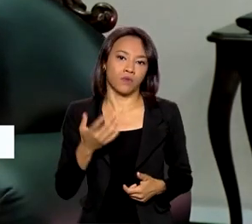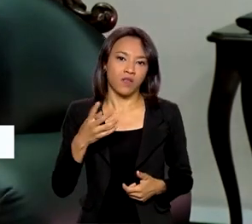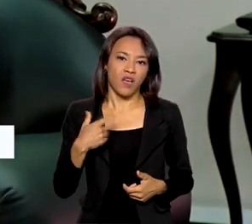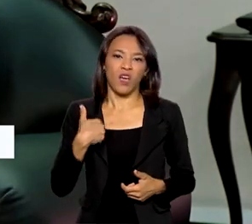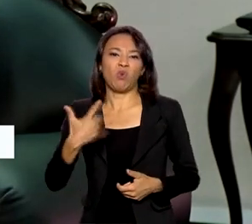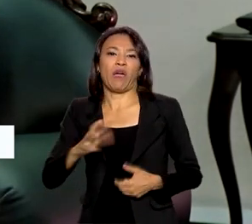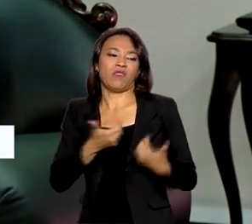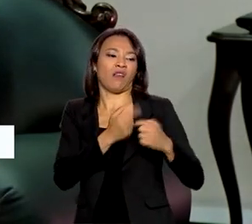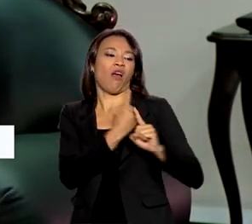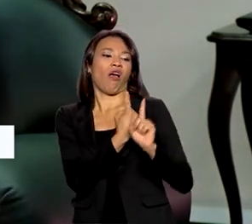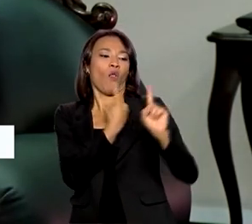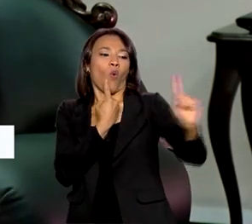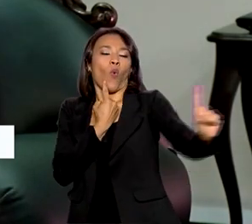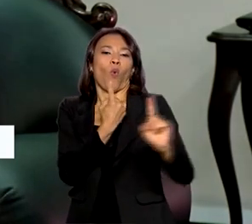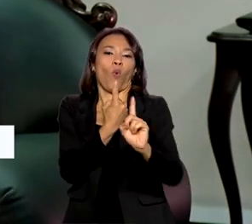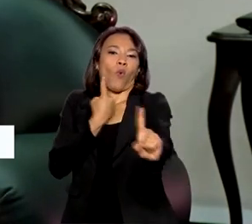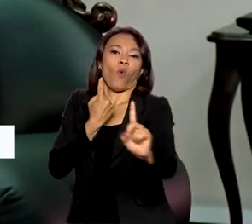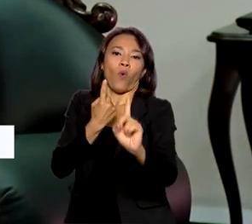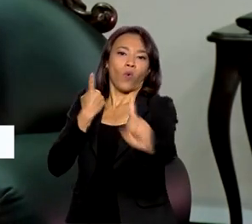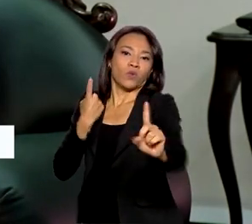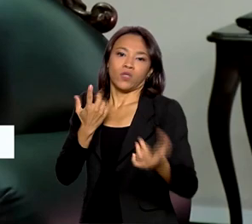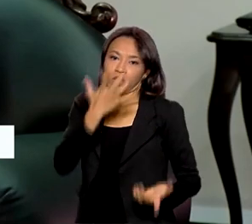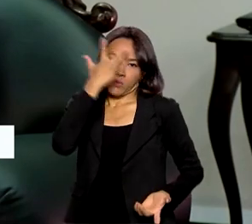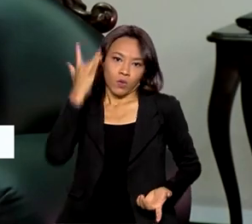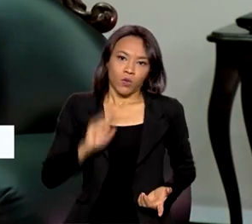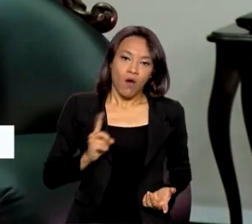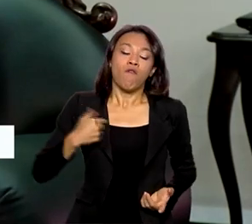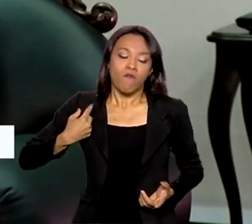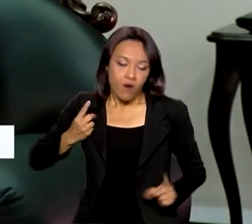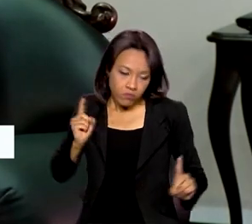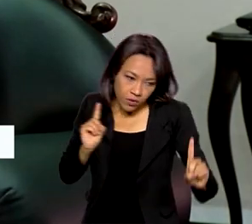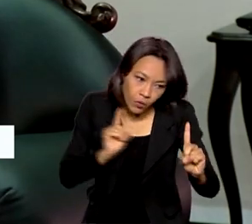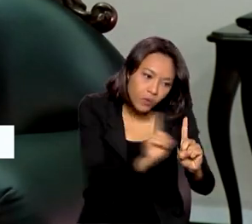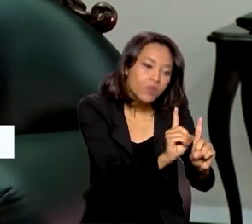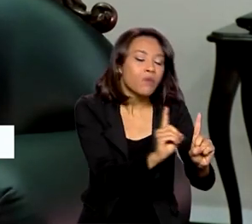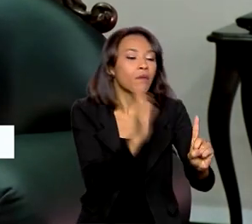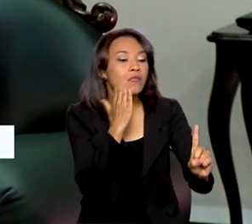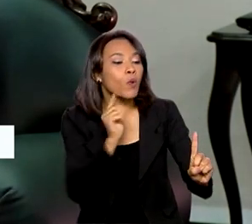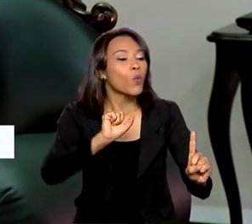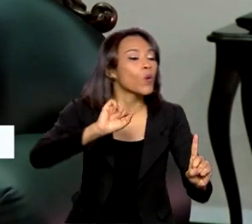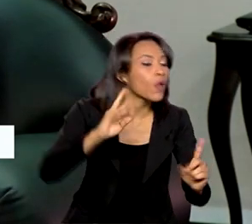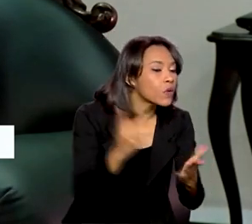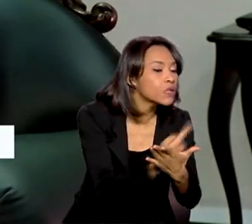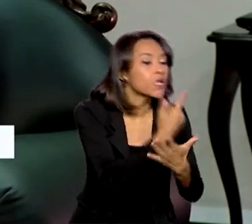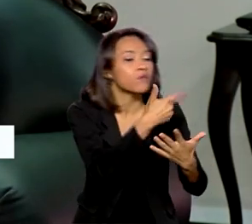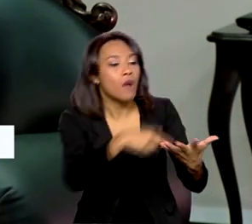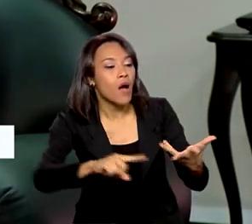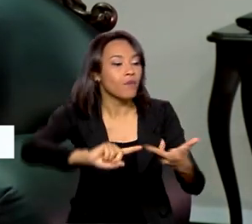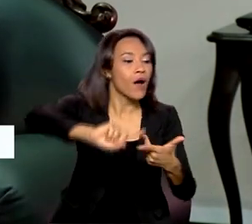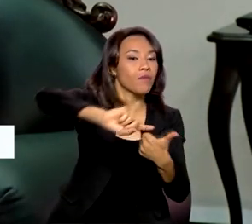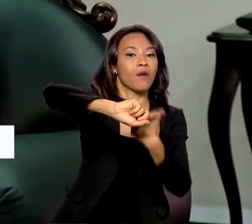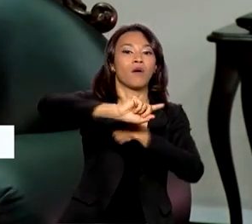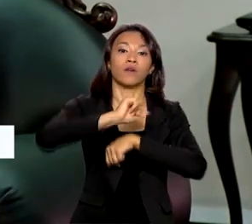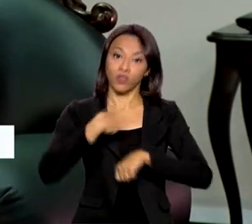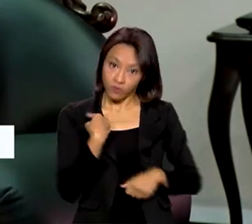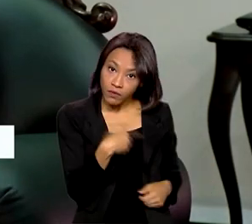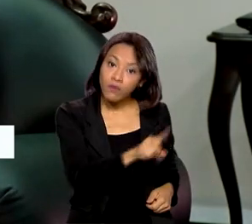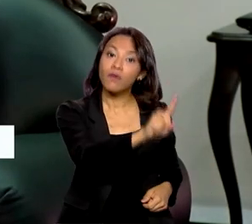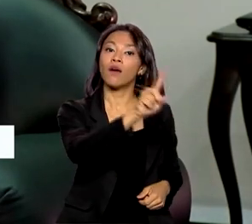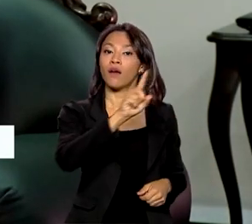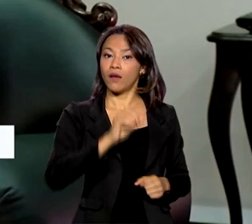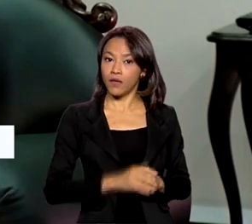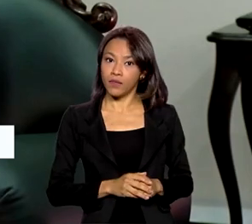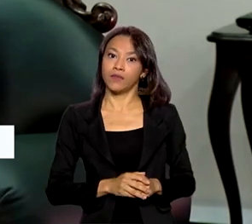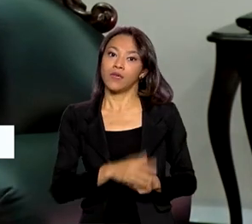eu não quero essa distância do ministério com cidadão nós vamos chegar perto nós não fazemos atividade-fim mas fazemos atividade-meio